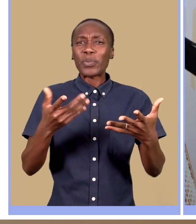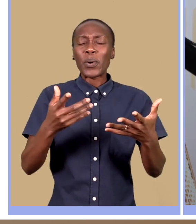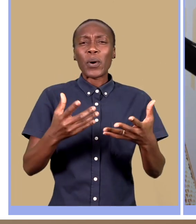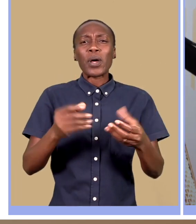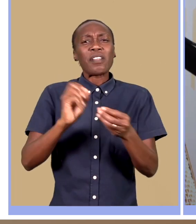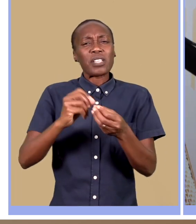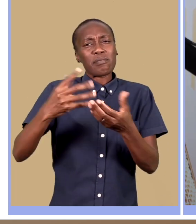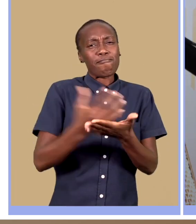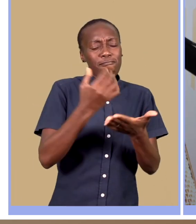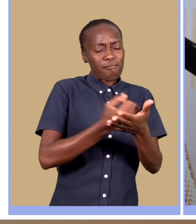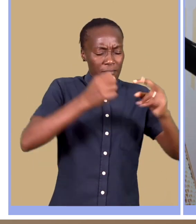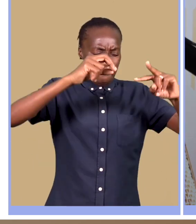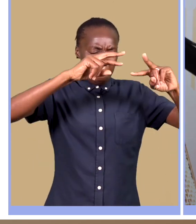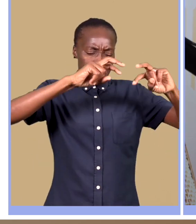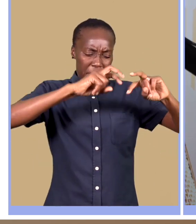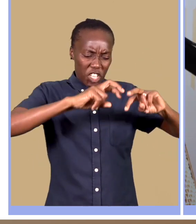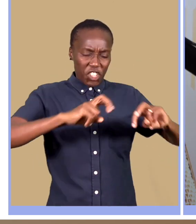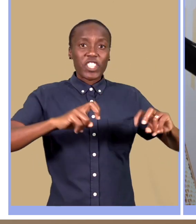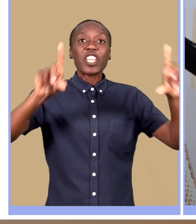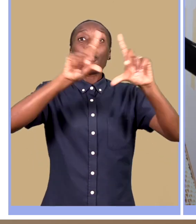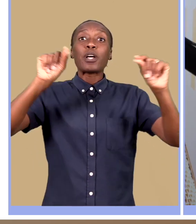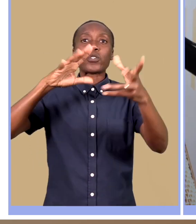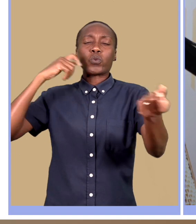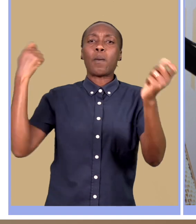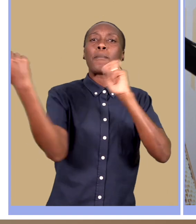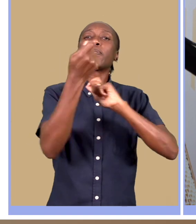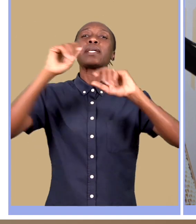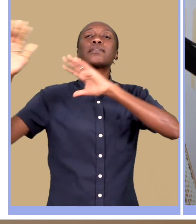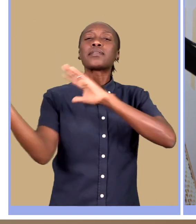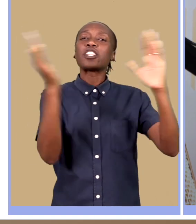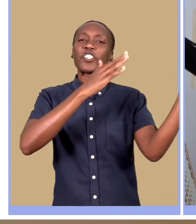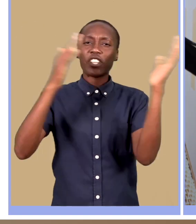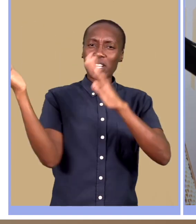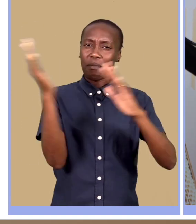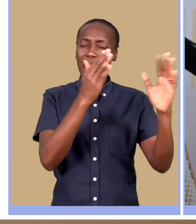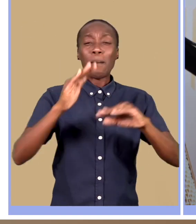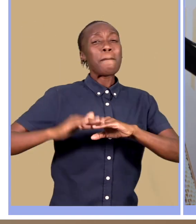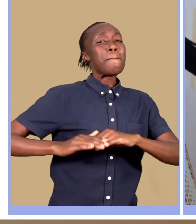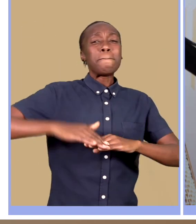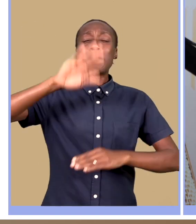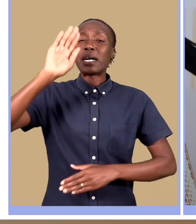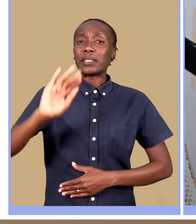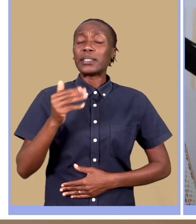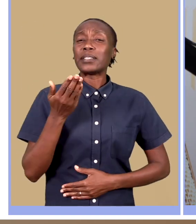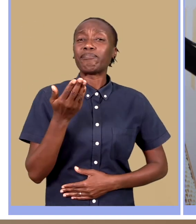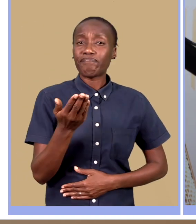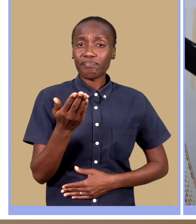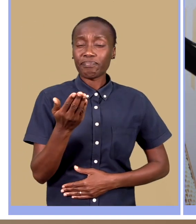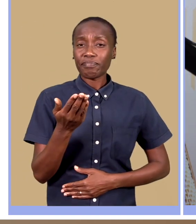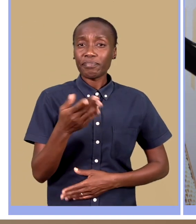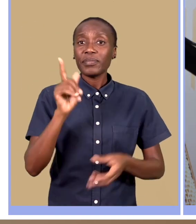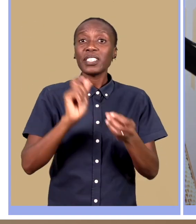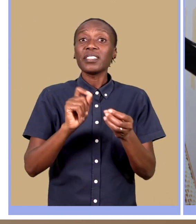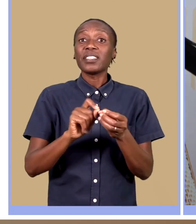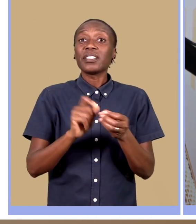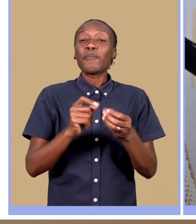fato encontramos vários estudos sobre mudanças climáticas. Mas a maioria quer